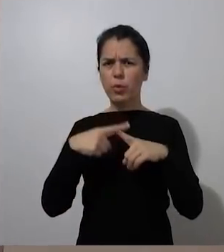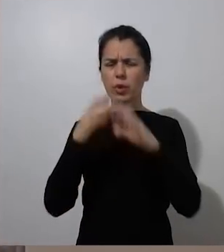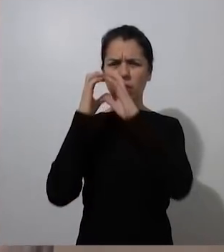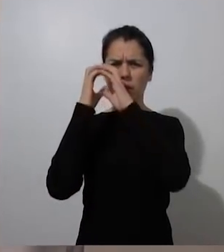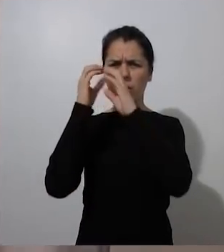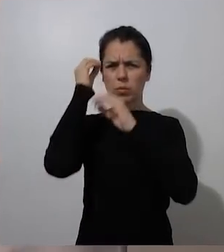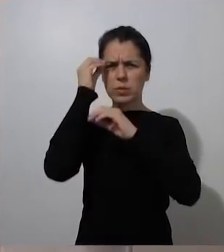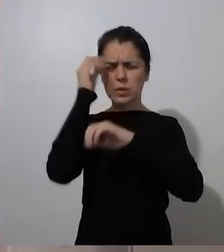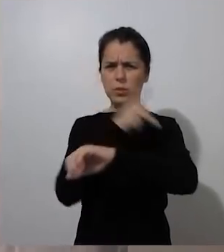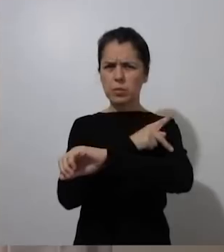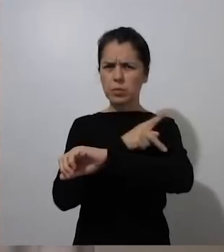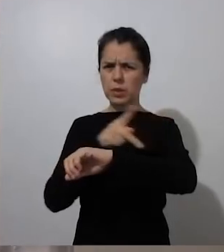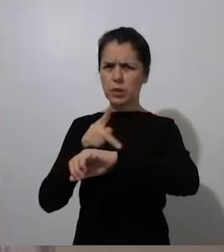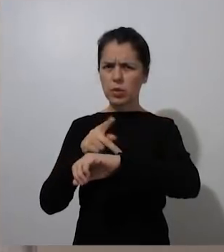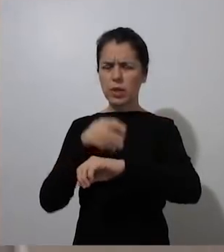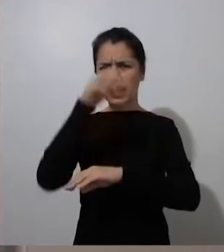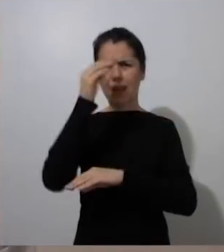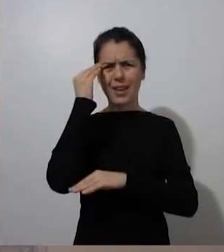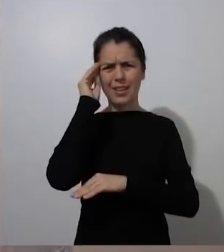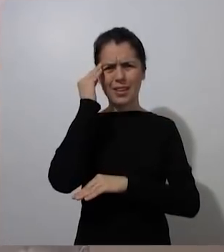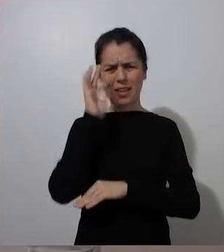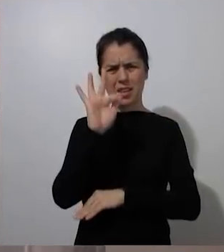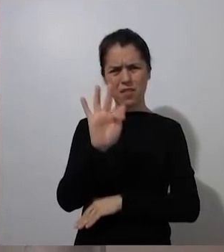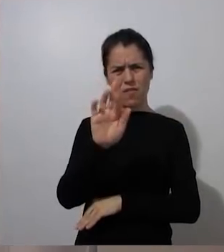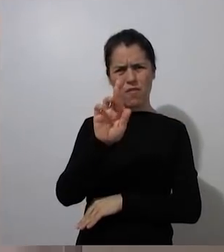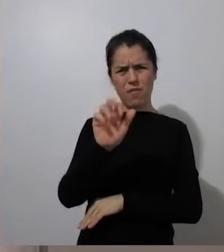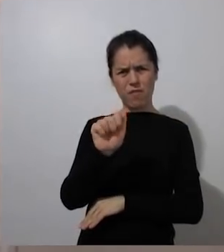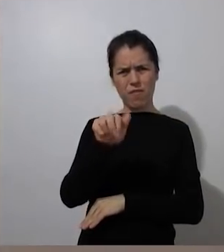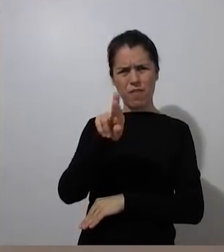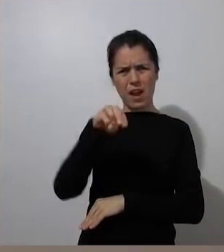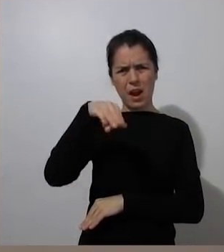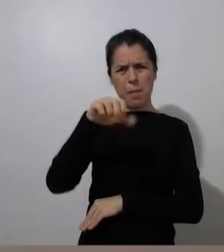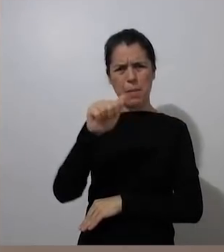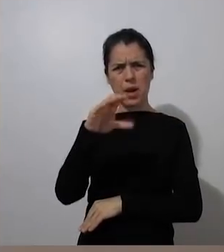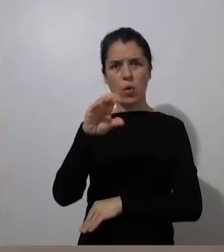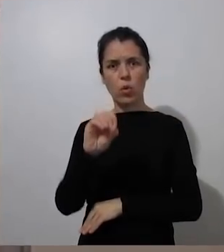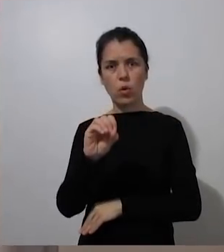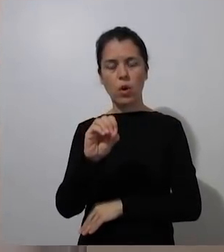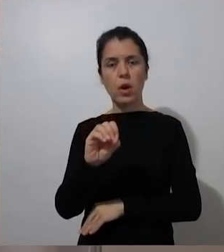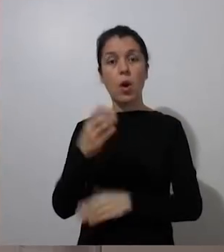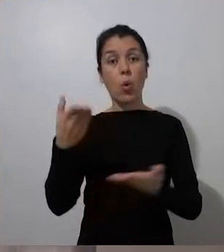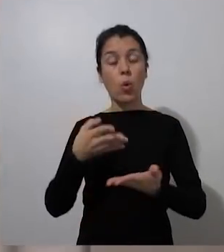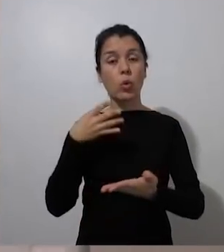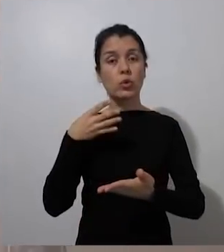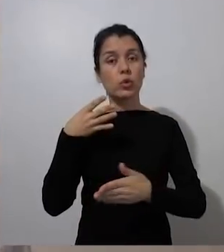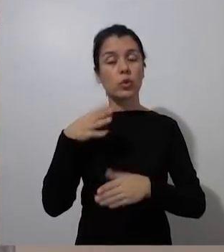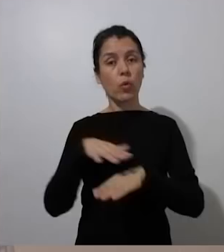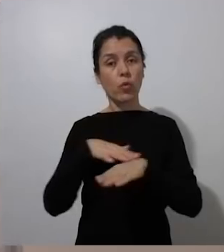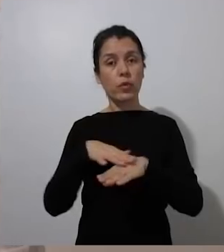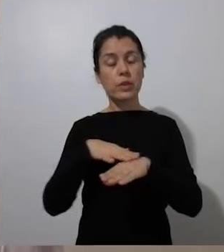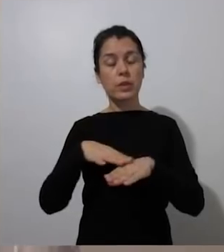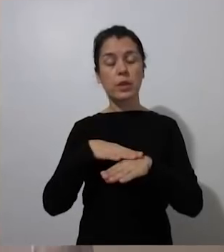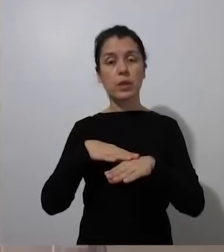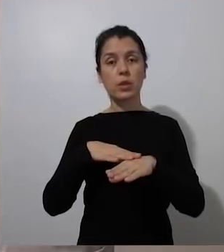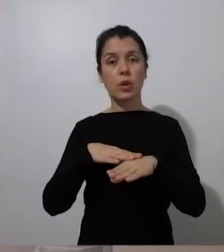um neuropsicopedagogo tem que entender de fármaco, né? E hoje eu vou conversando com vocês, eu vou procurar direcionar